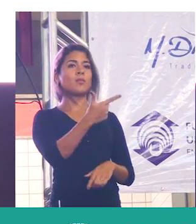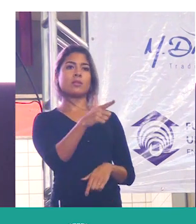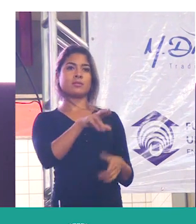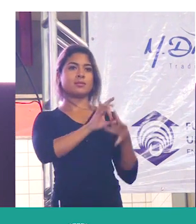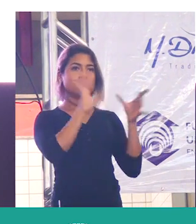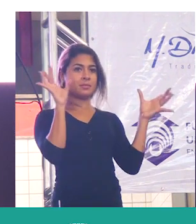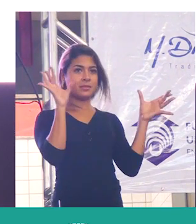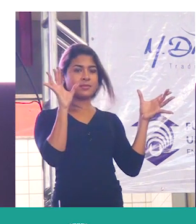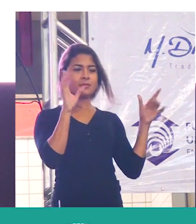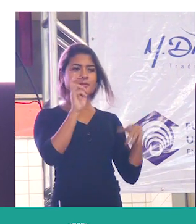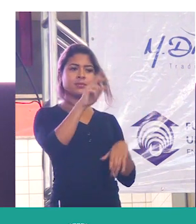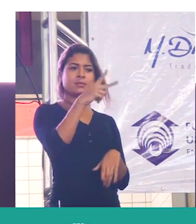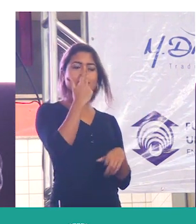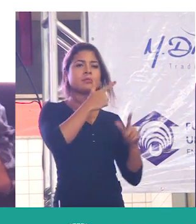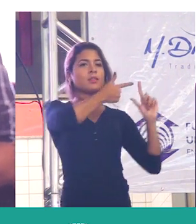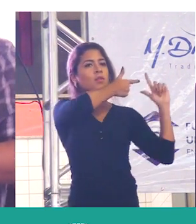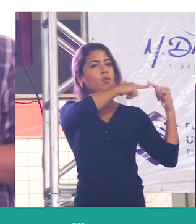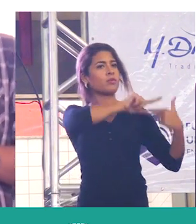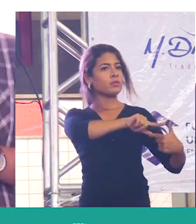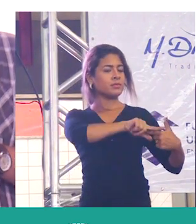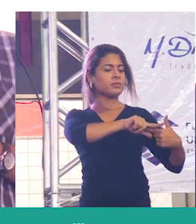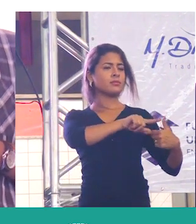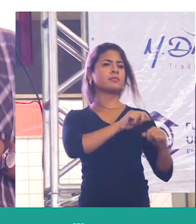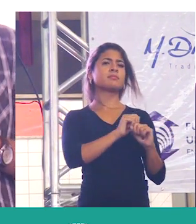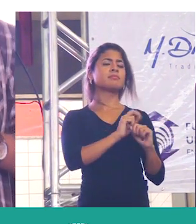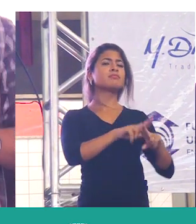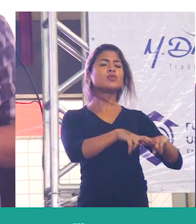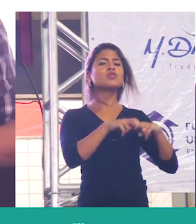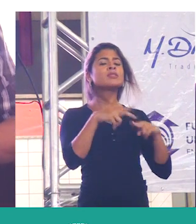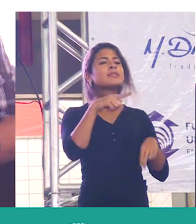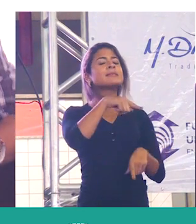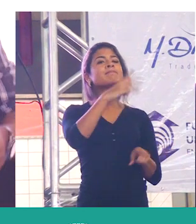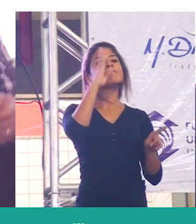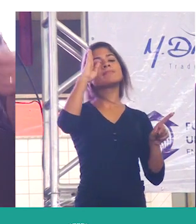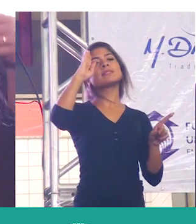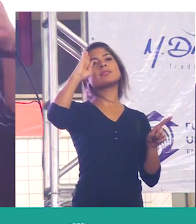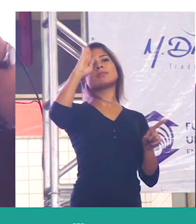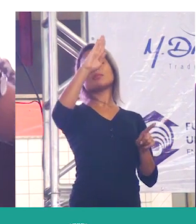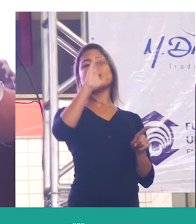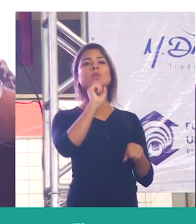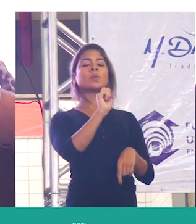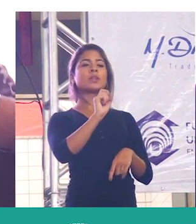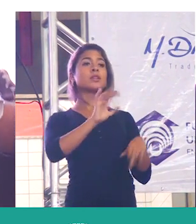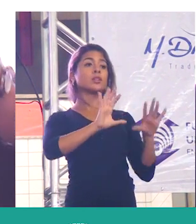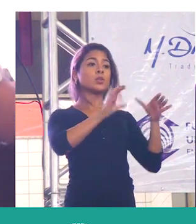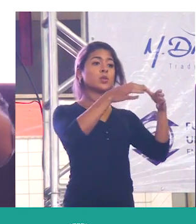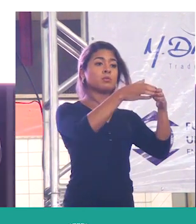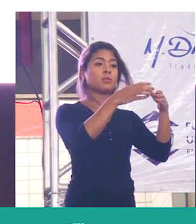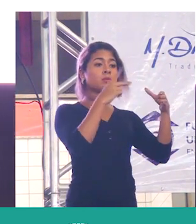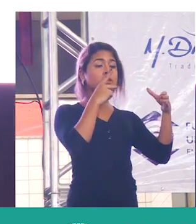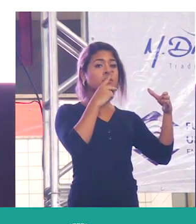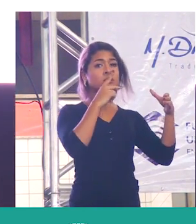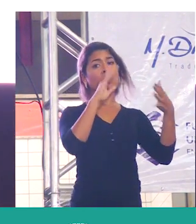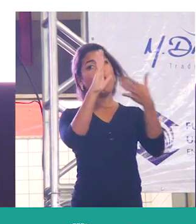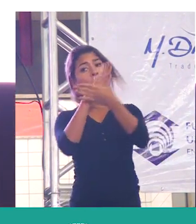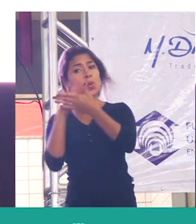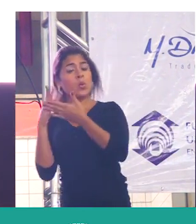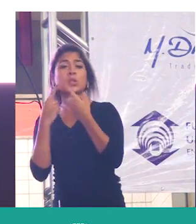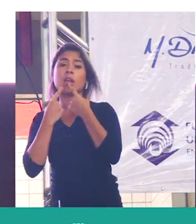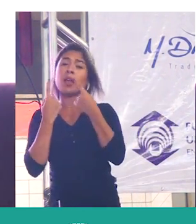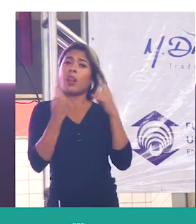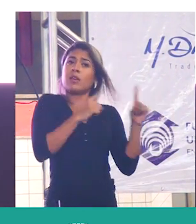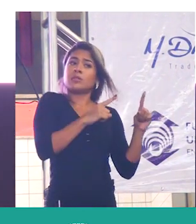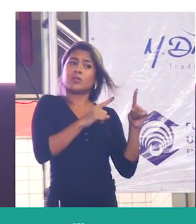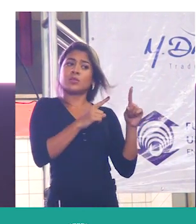tempo liberal. Eis aí um dos pontos principais que os críticos fazem em relação